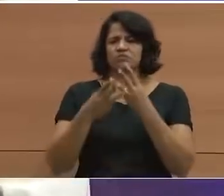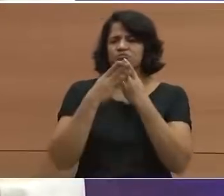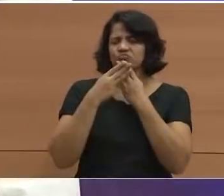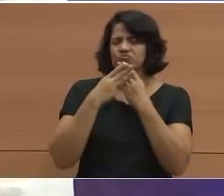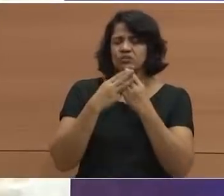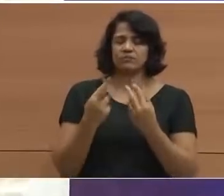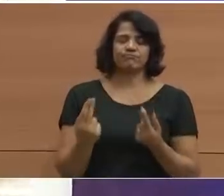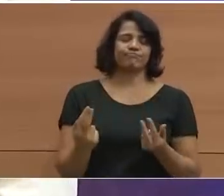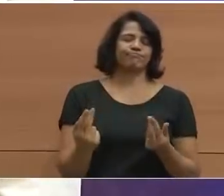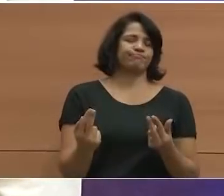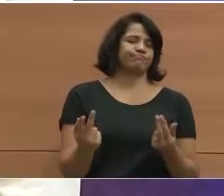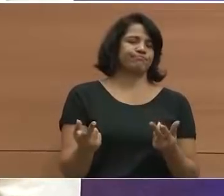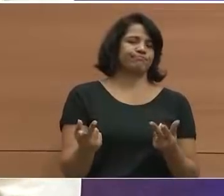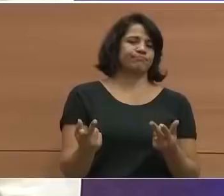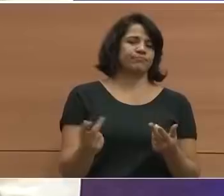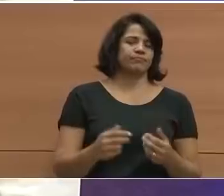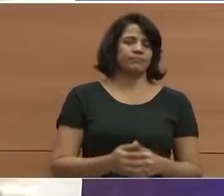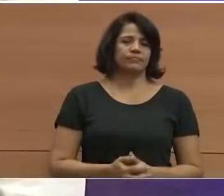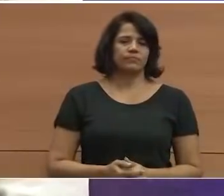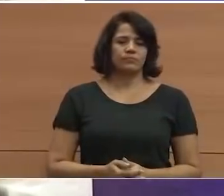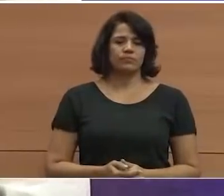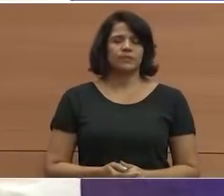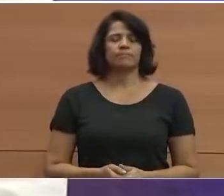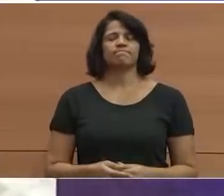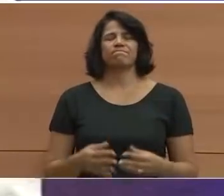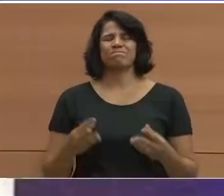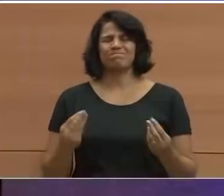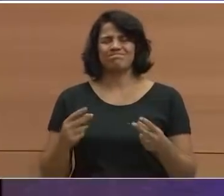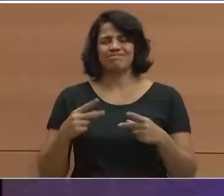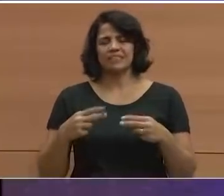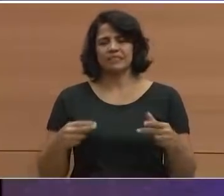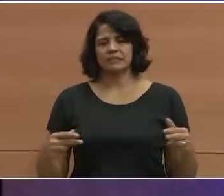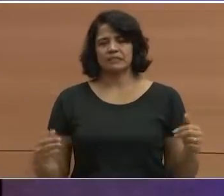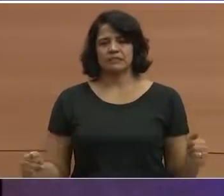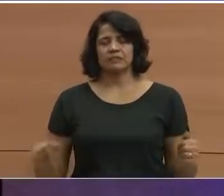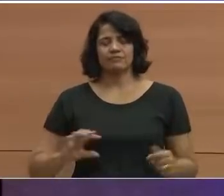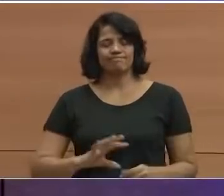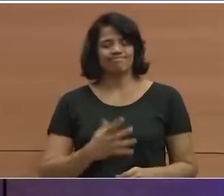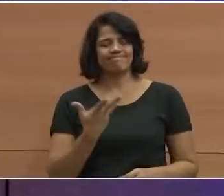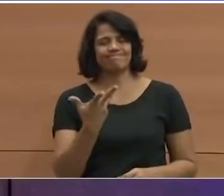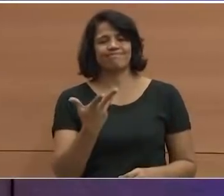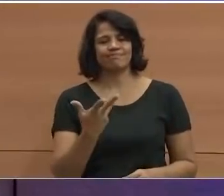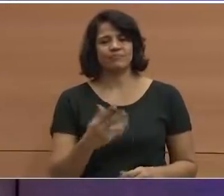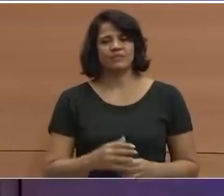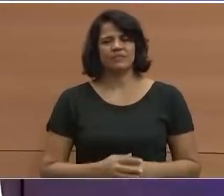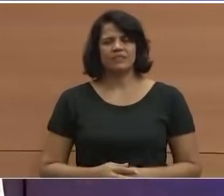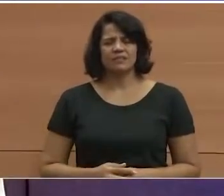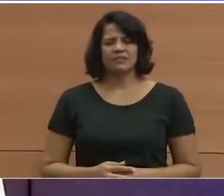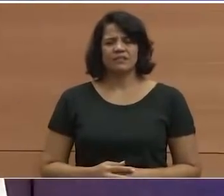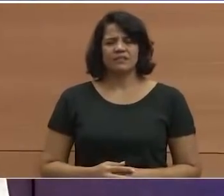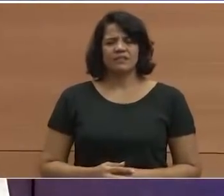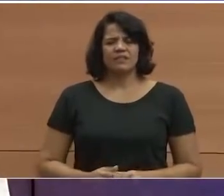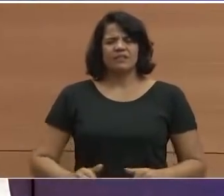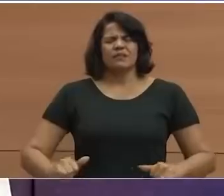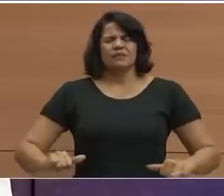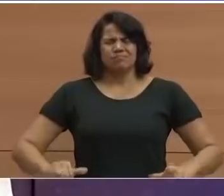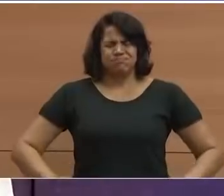Não eram menos radicais. Muitas coisas aconteceram. Muitas coisas. E sofreram muito com